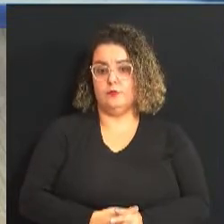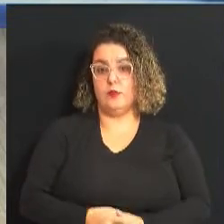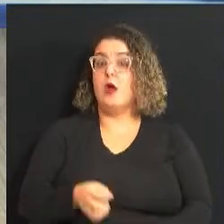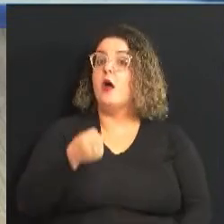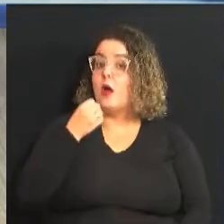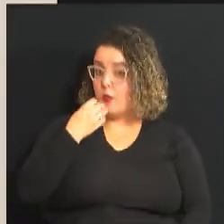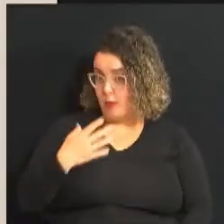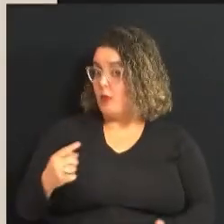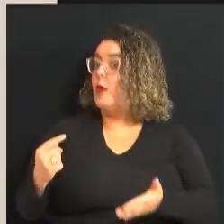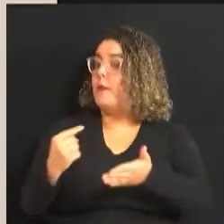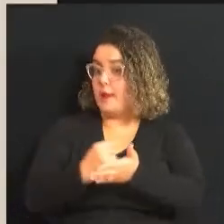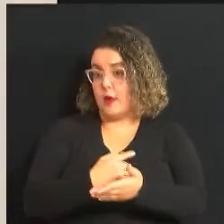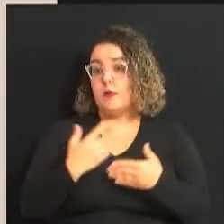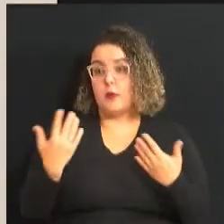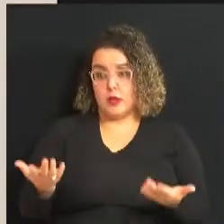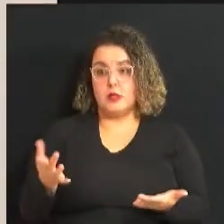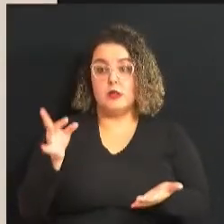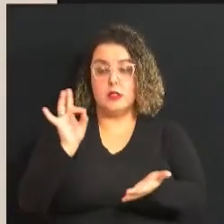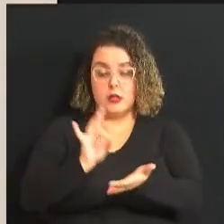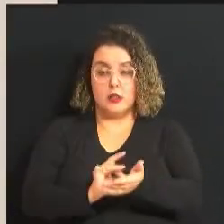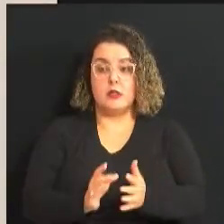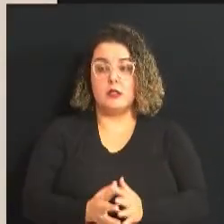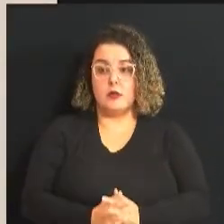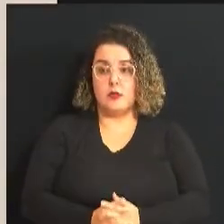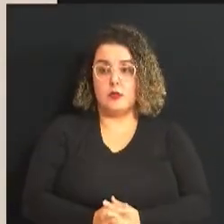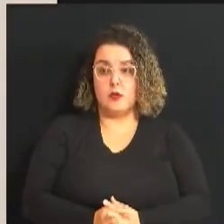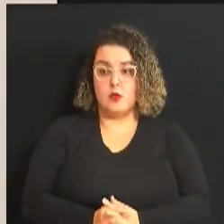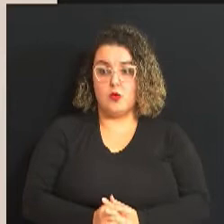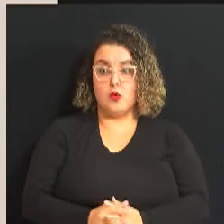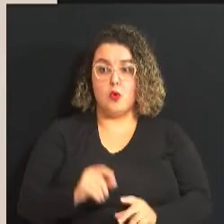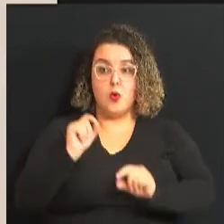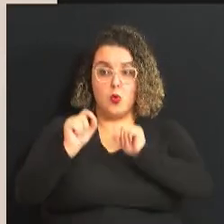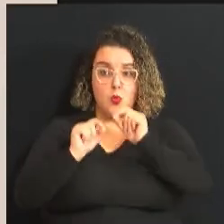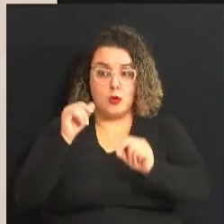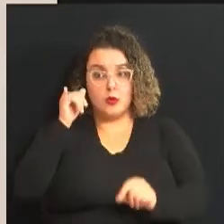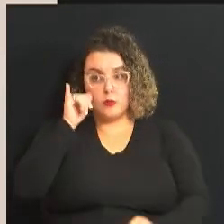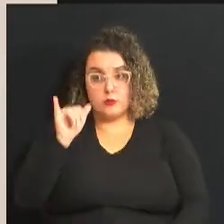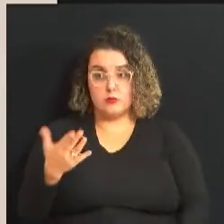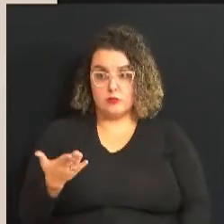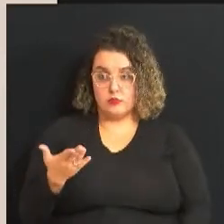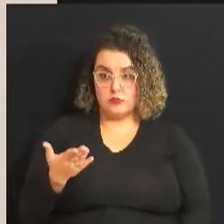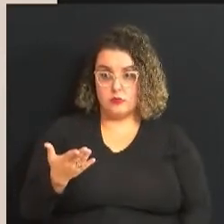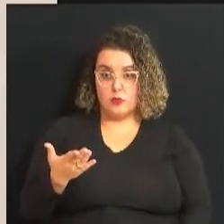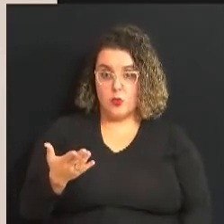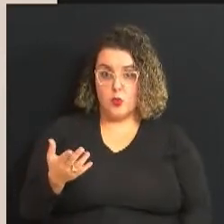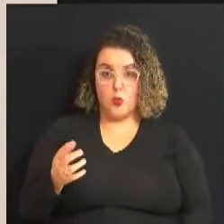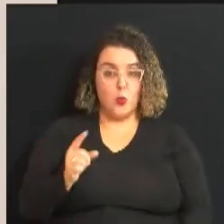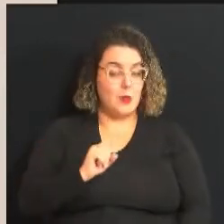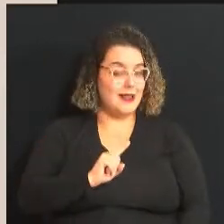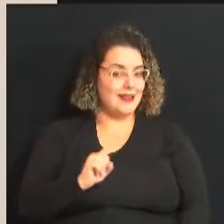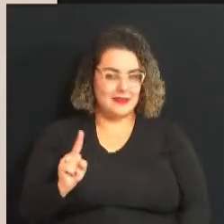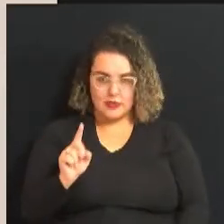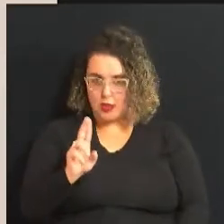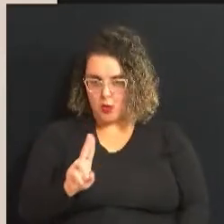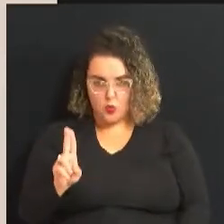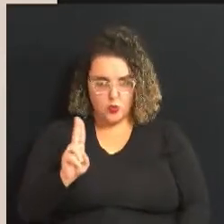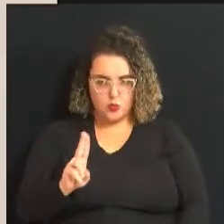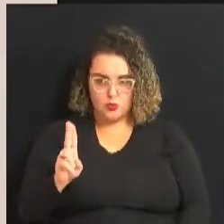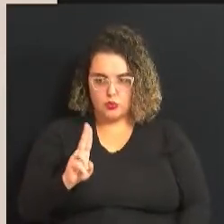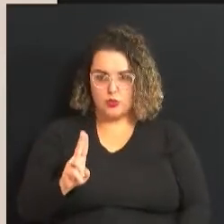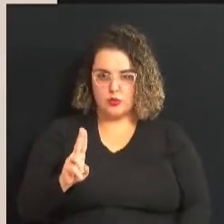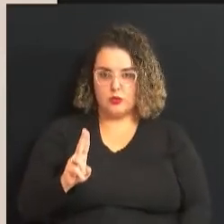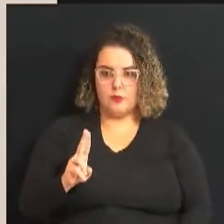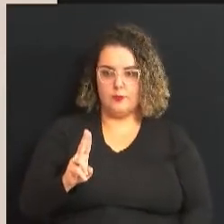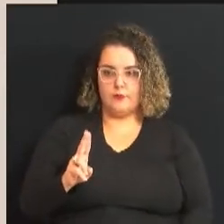É uma boa pergunta, mas na verdade, o que a gente tenta evitar, vamos falar do que a gente não deve utilizar, né? Os métodos de